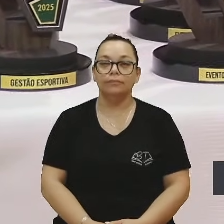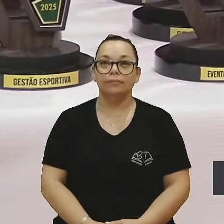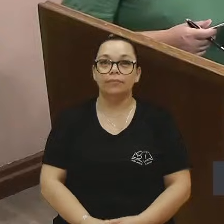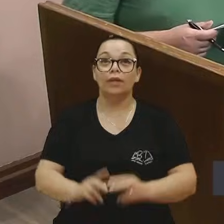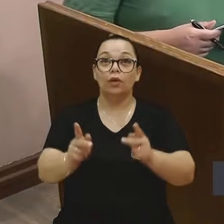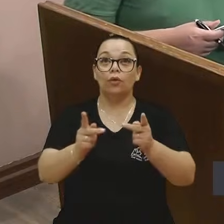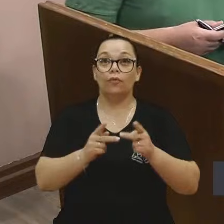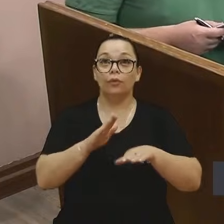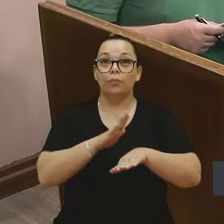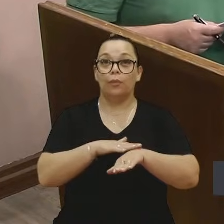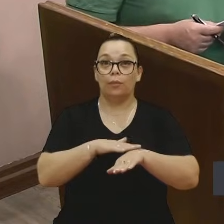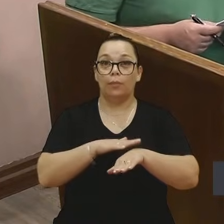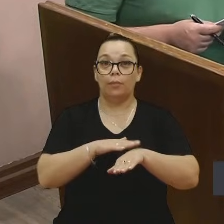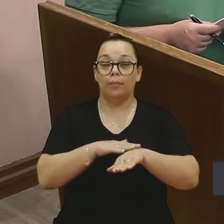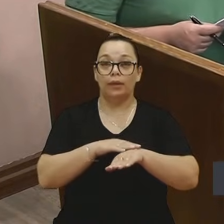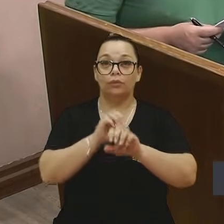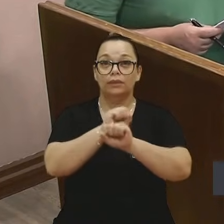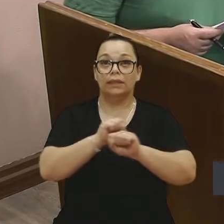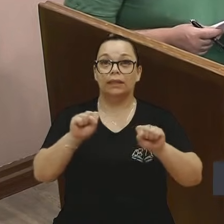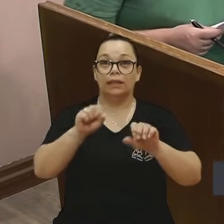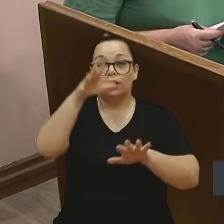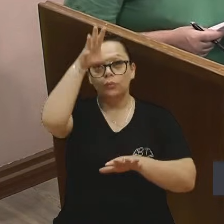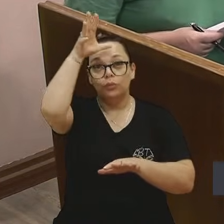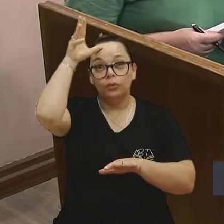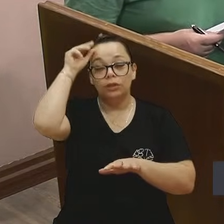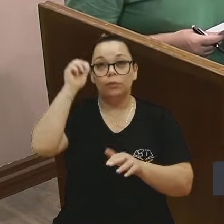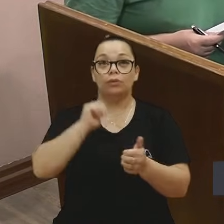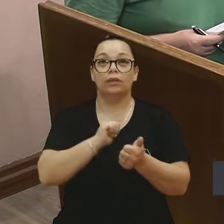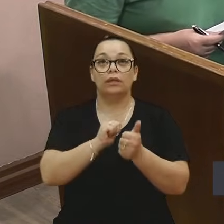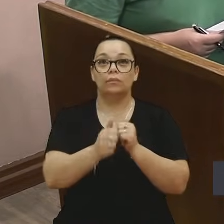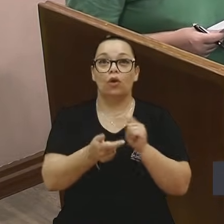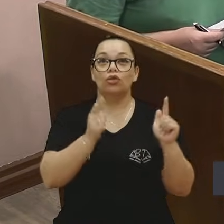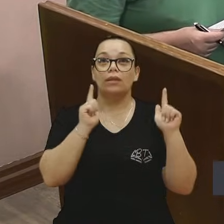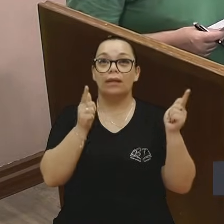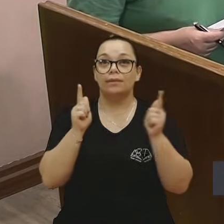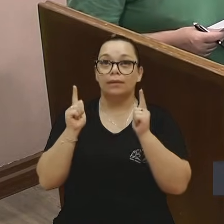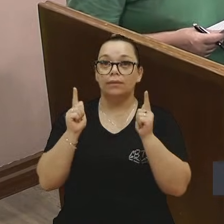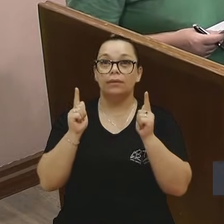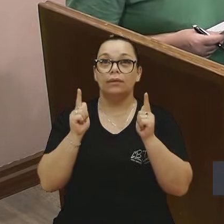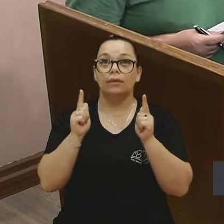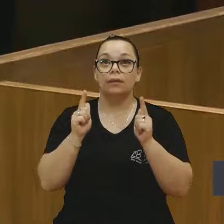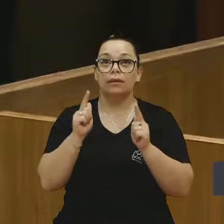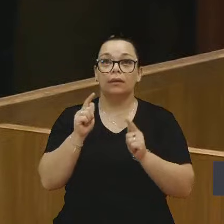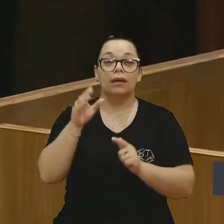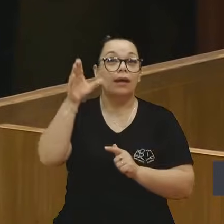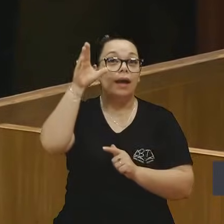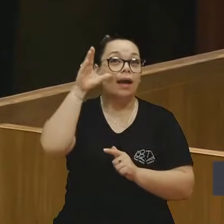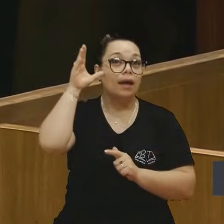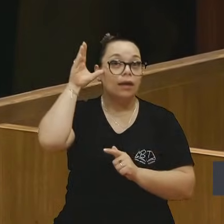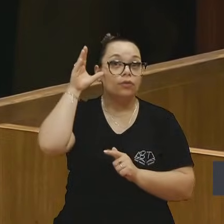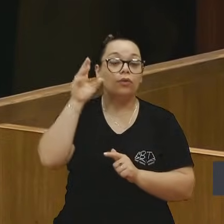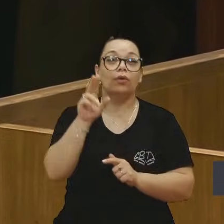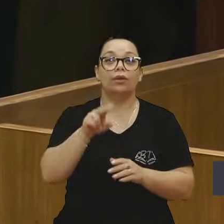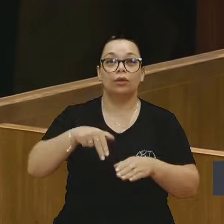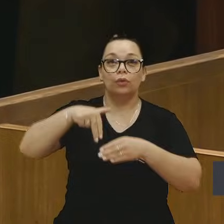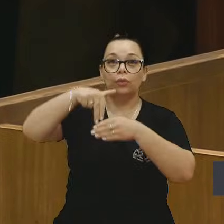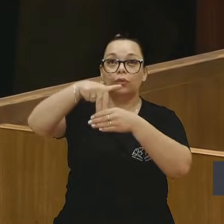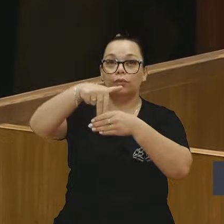Convido neste momento o secretário municipal de Esporte e Lazer, Romir Cadori, para fazer o uso da